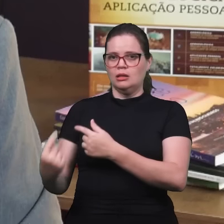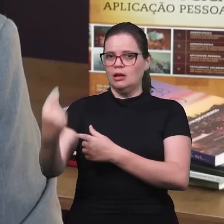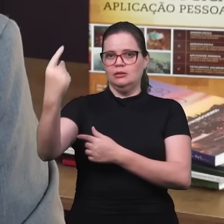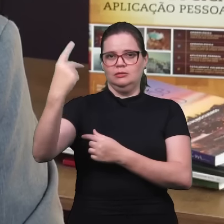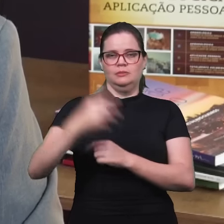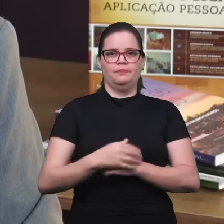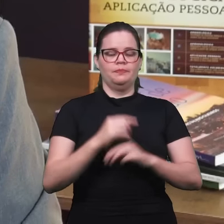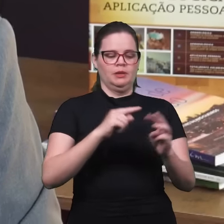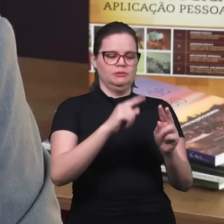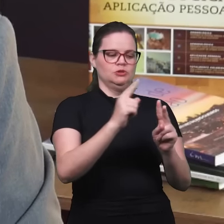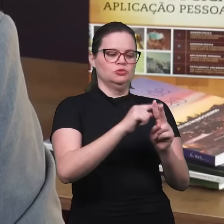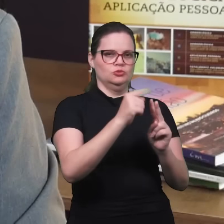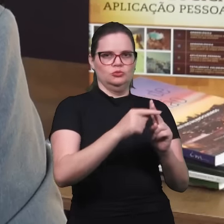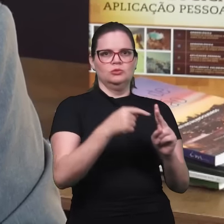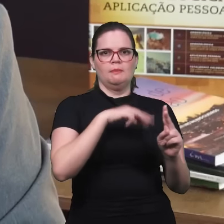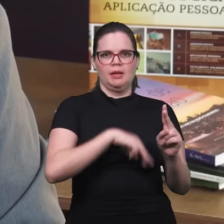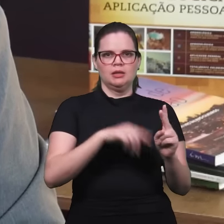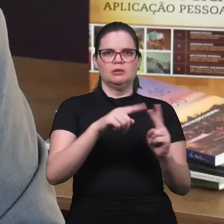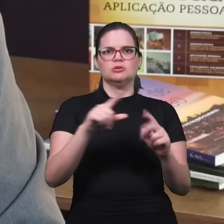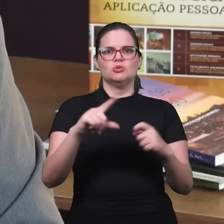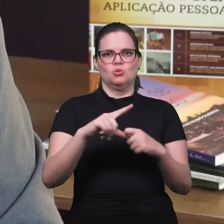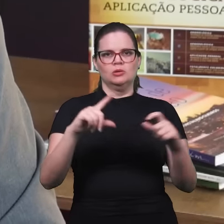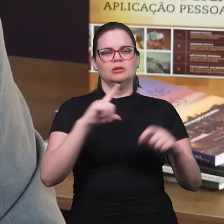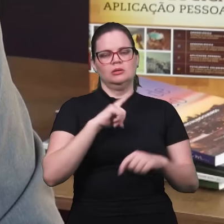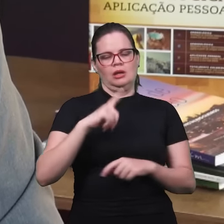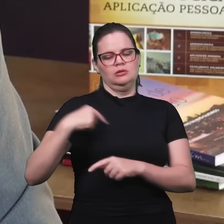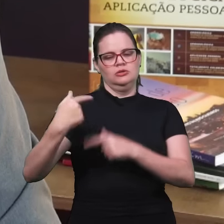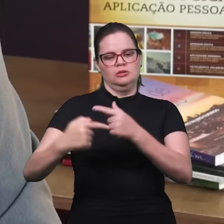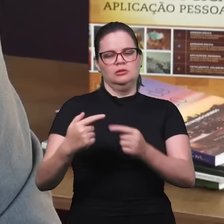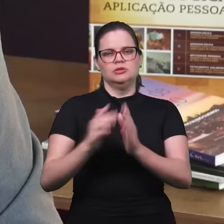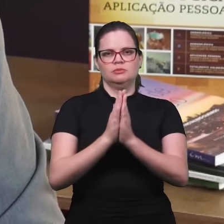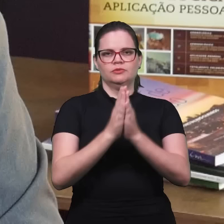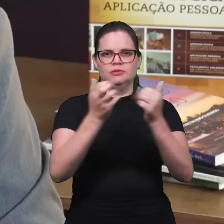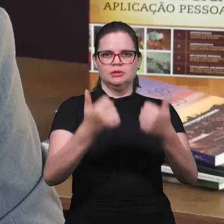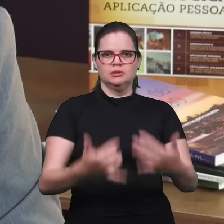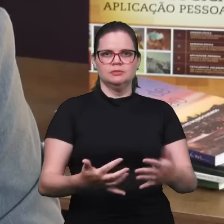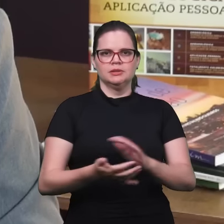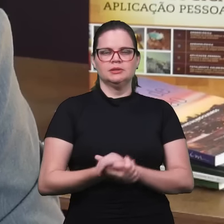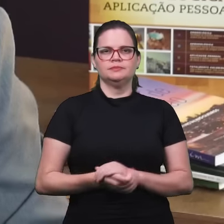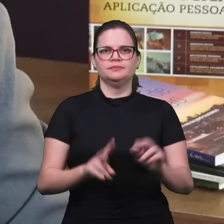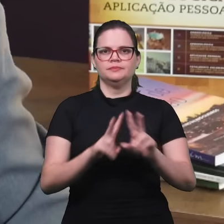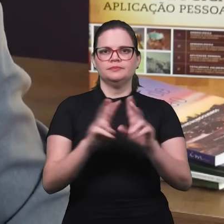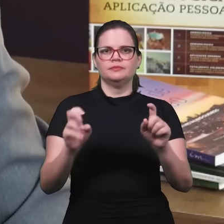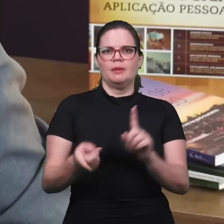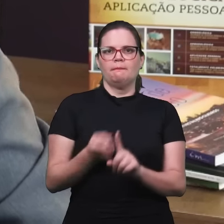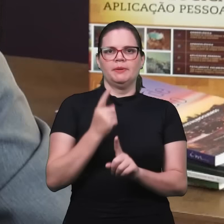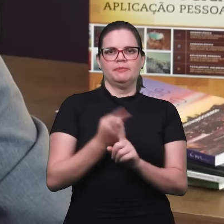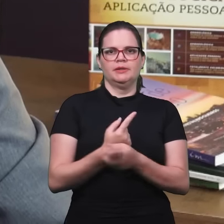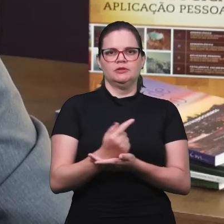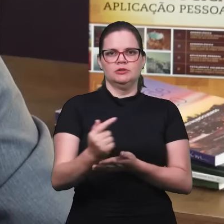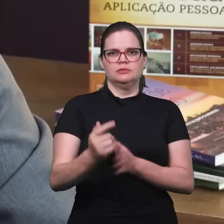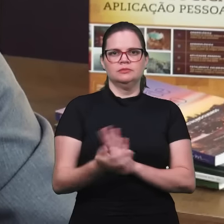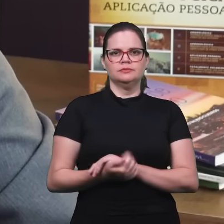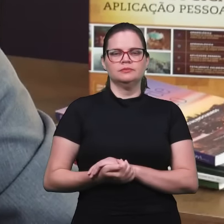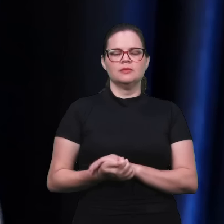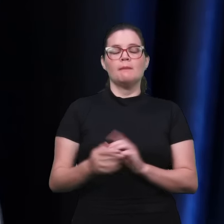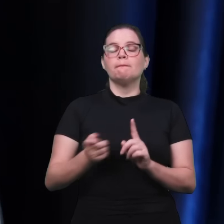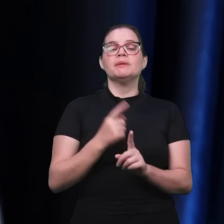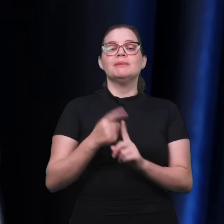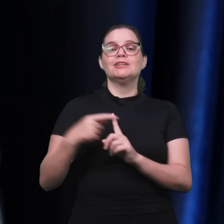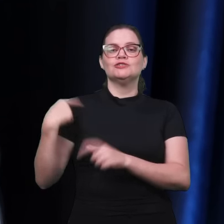2 evangelhos vão trazer isso, né? E eu gostaria, Roberto, que você começasse a falar um pouquinho sobre a primeira genealogia aí. Sim.